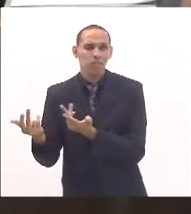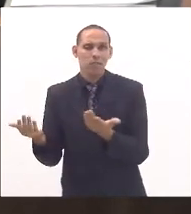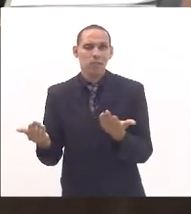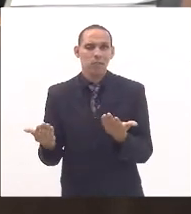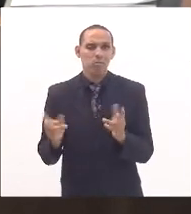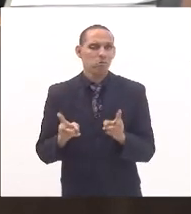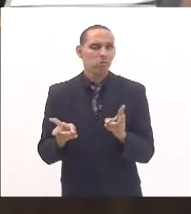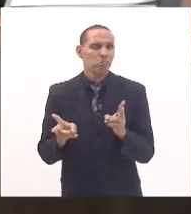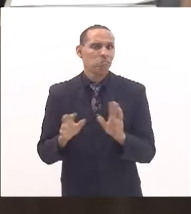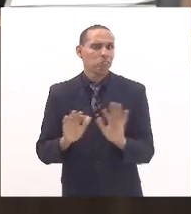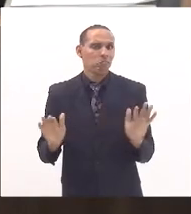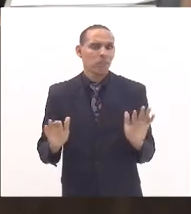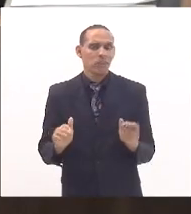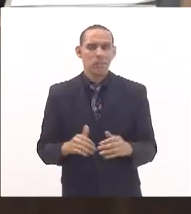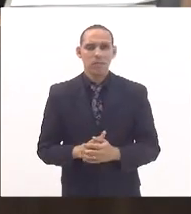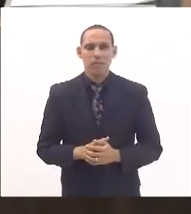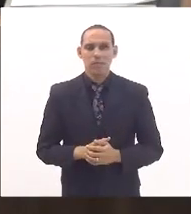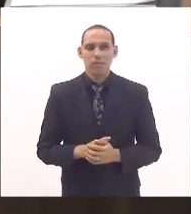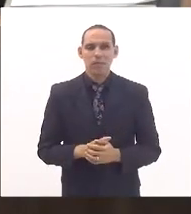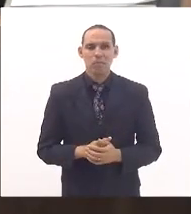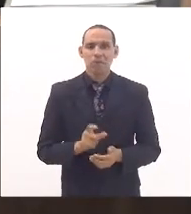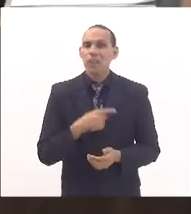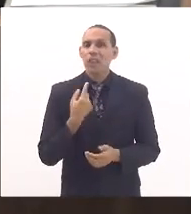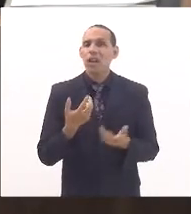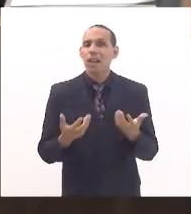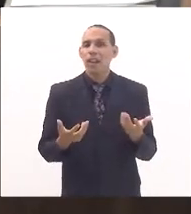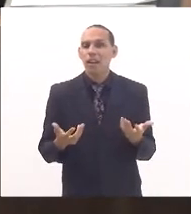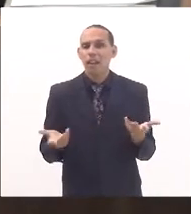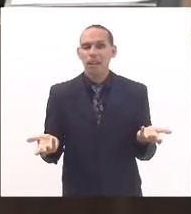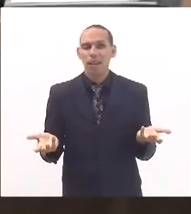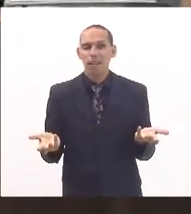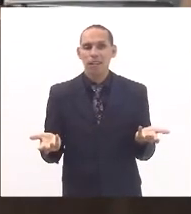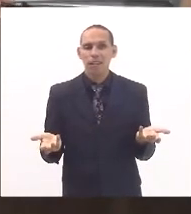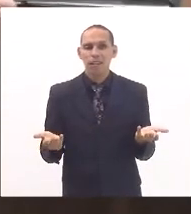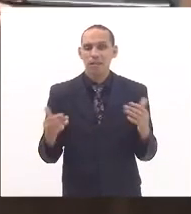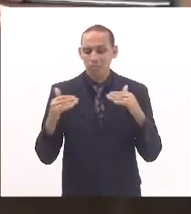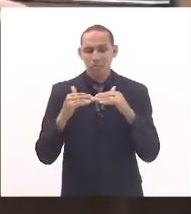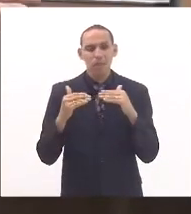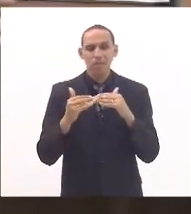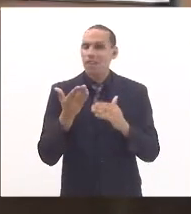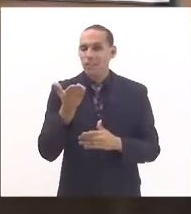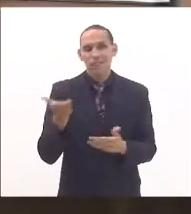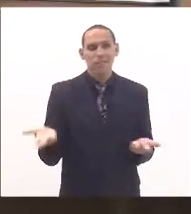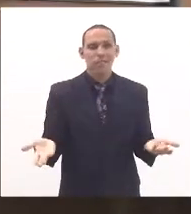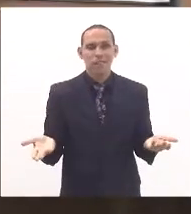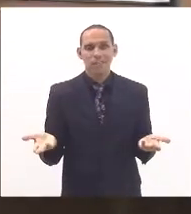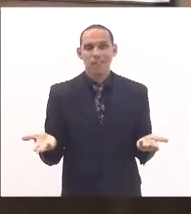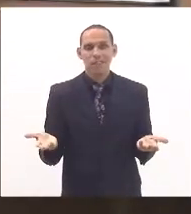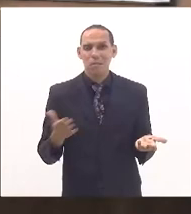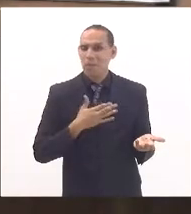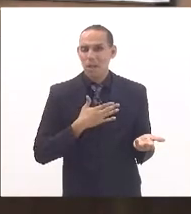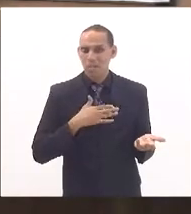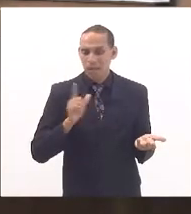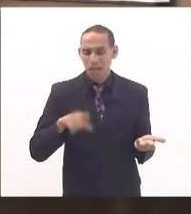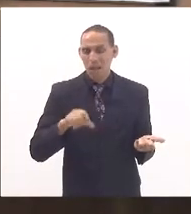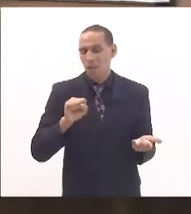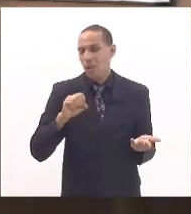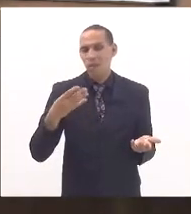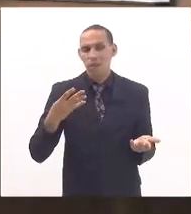sucessivas. Só isso. A gente está querendo conciliar é consigo. O que depender de mim era